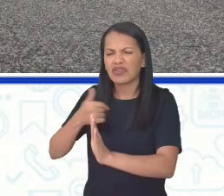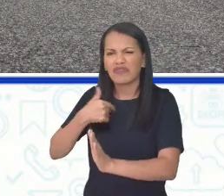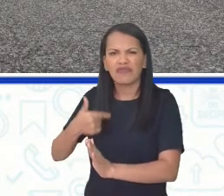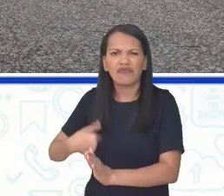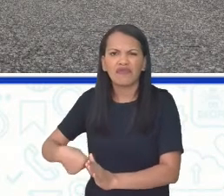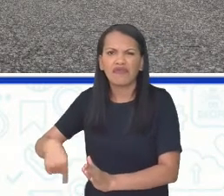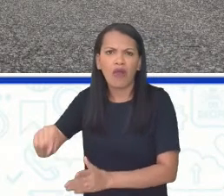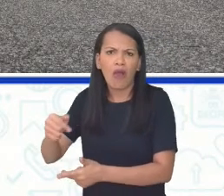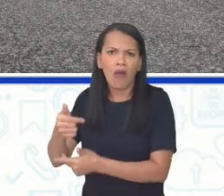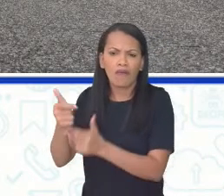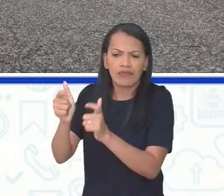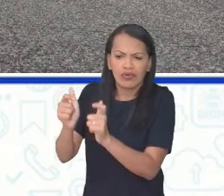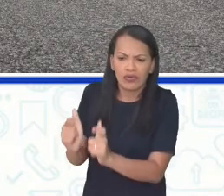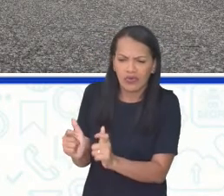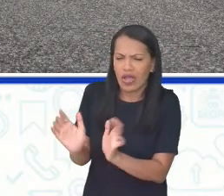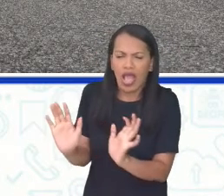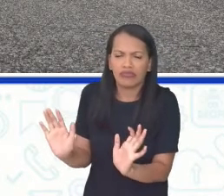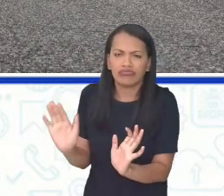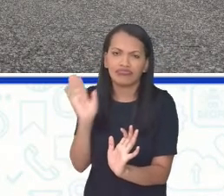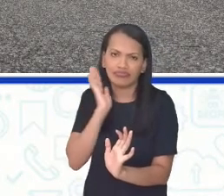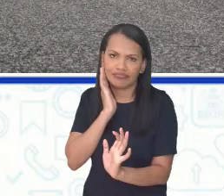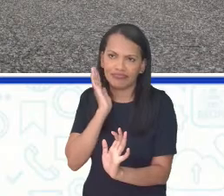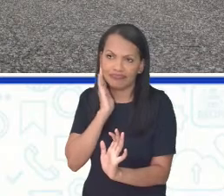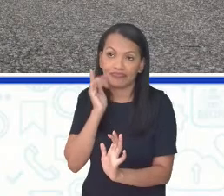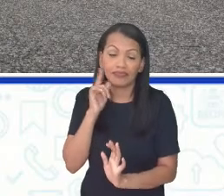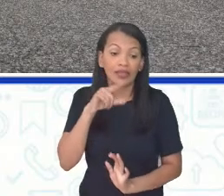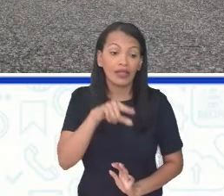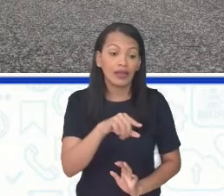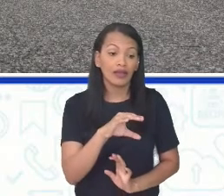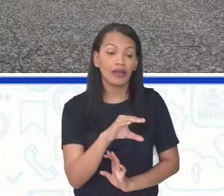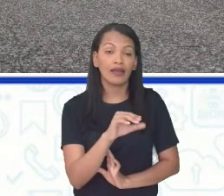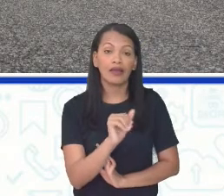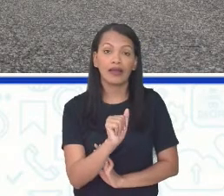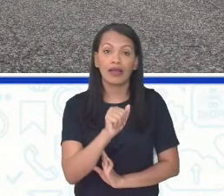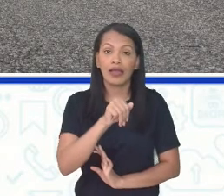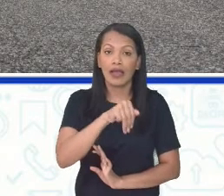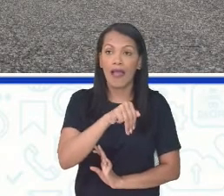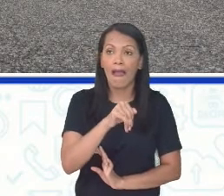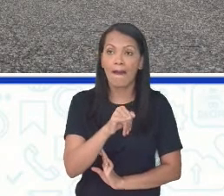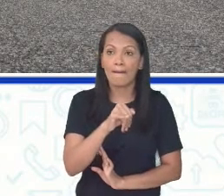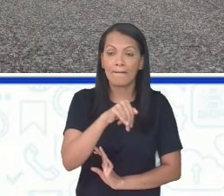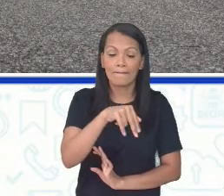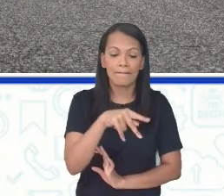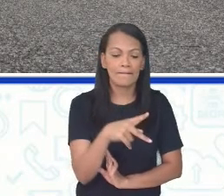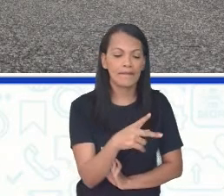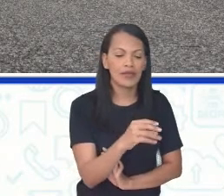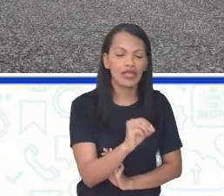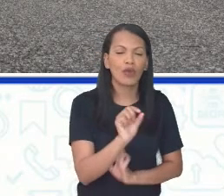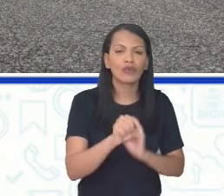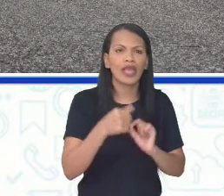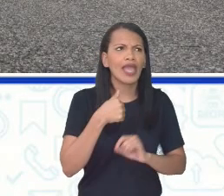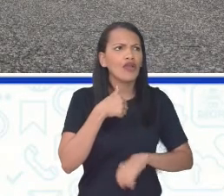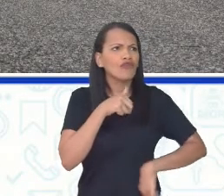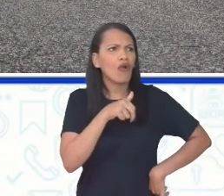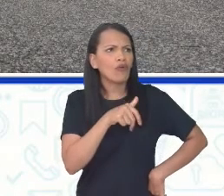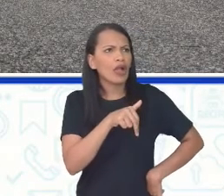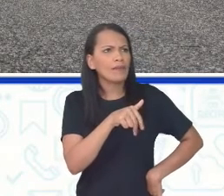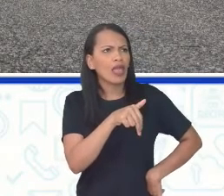Então, primeiro exemplo aí, caminho, aí é um substantivo. E a segunda palavra aí com as